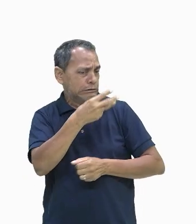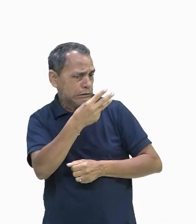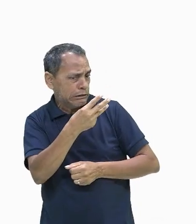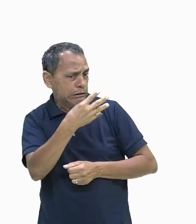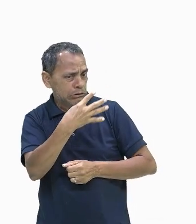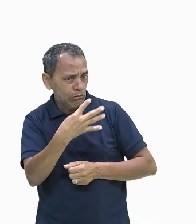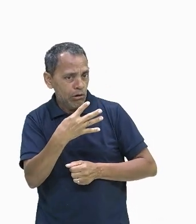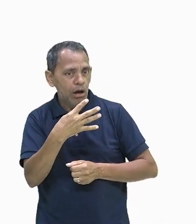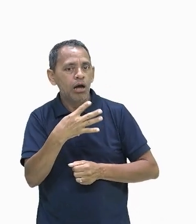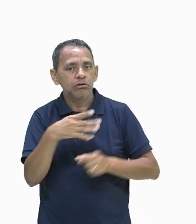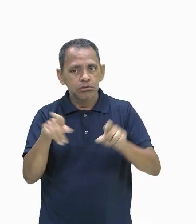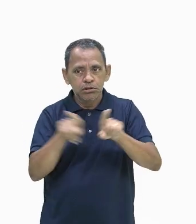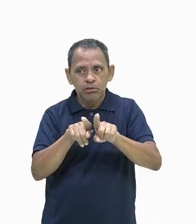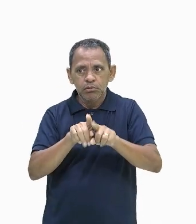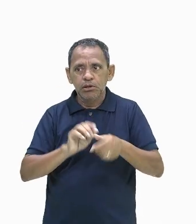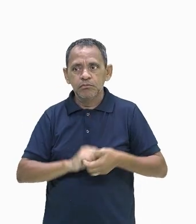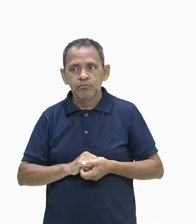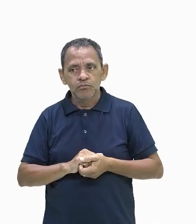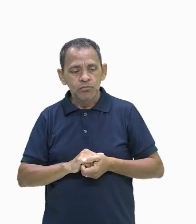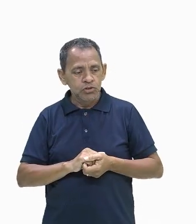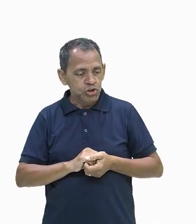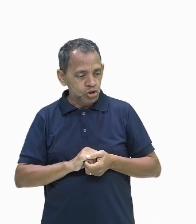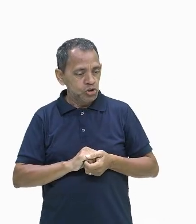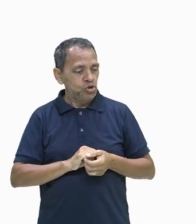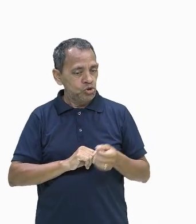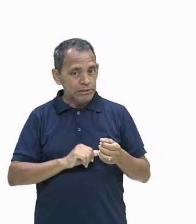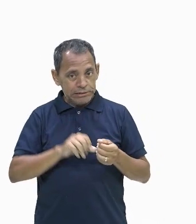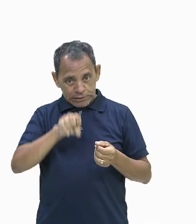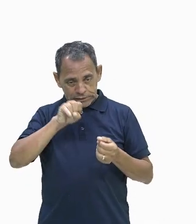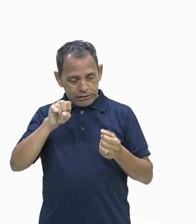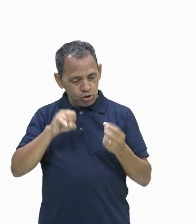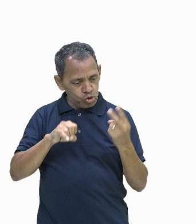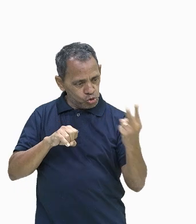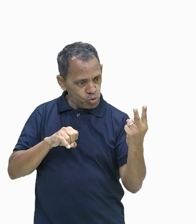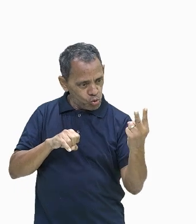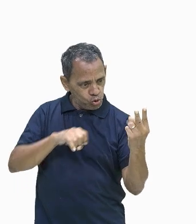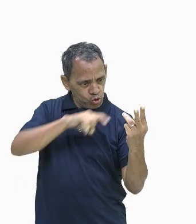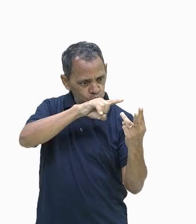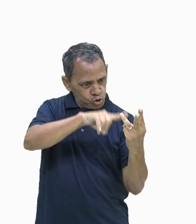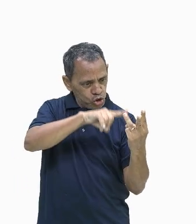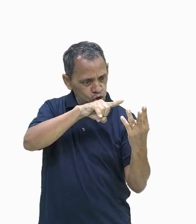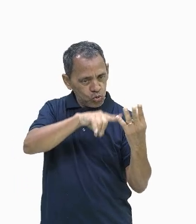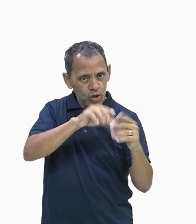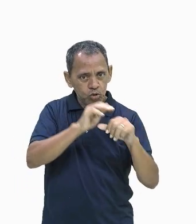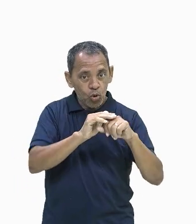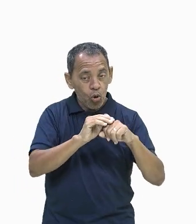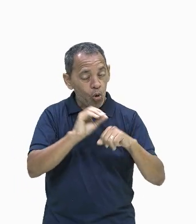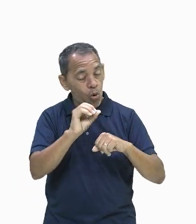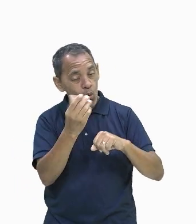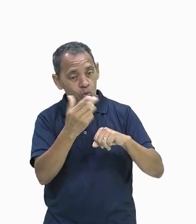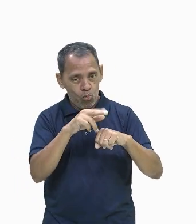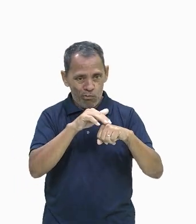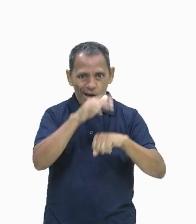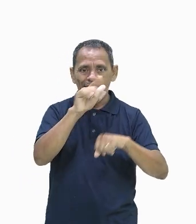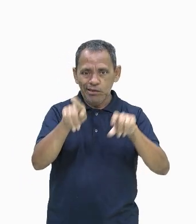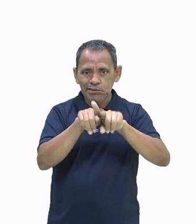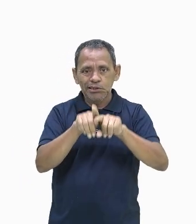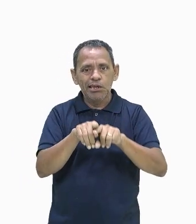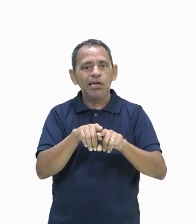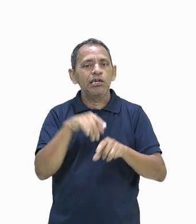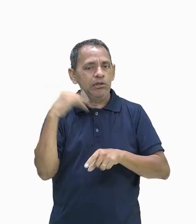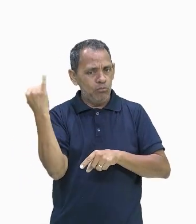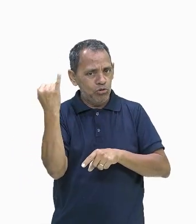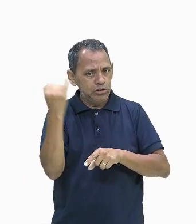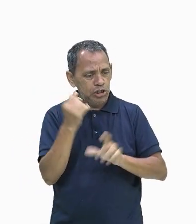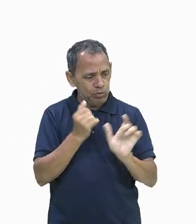por diante. Foi 2 ou mais que isso, o meu sujeito é composto, ok? E aí, temos mais uma vez o